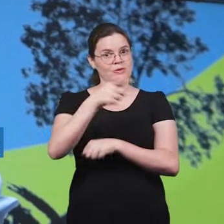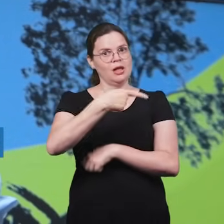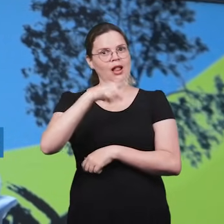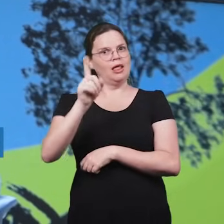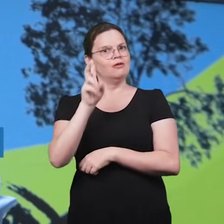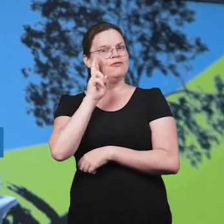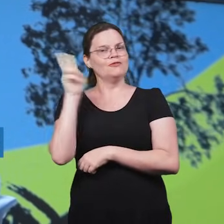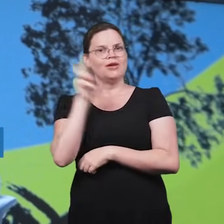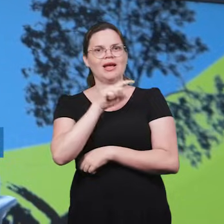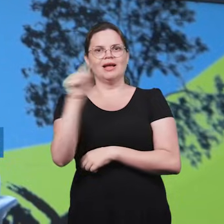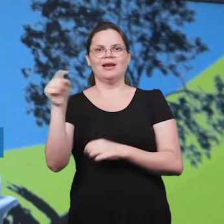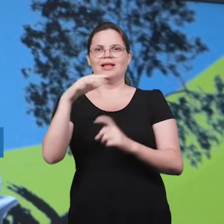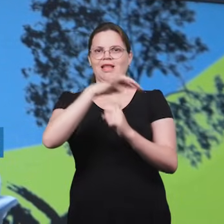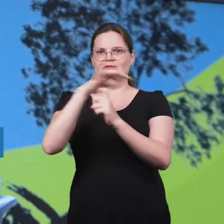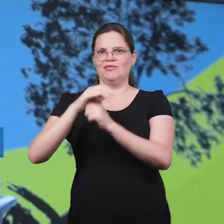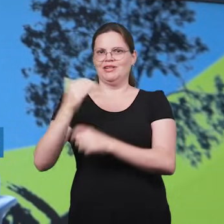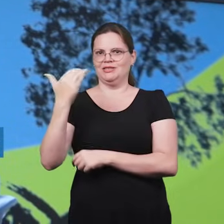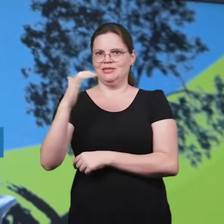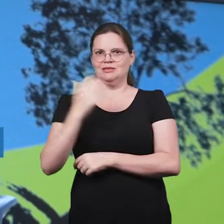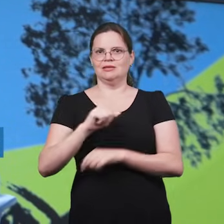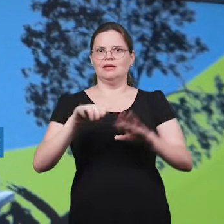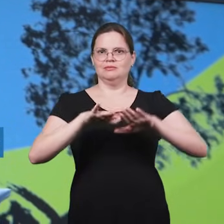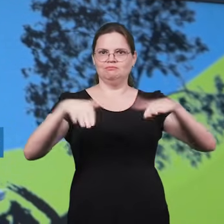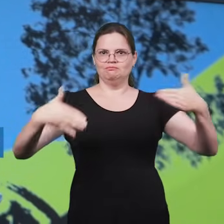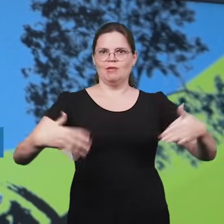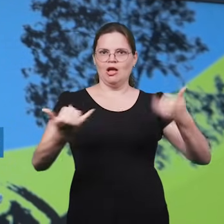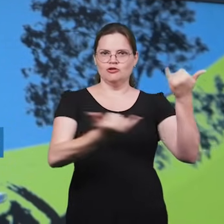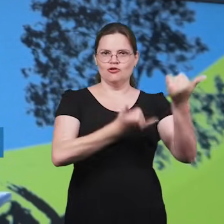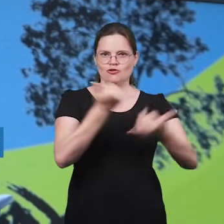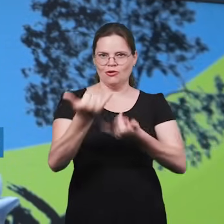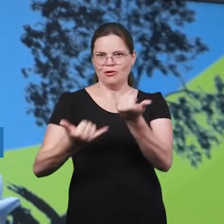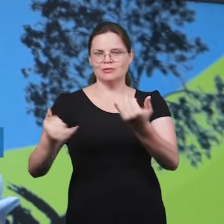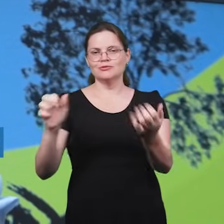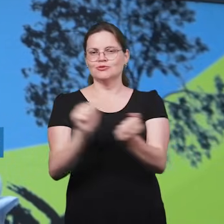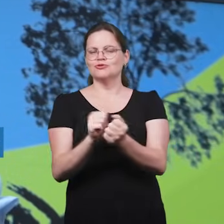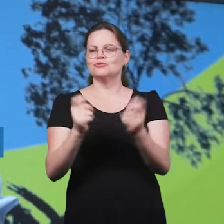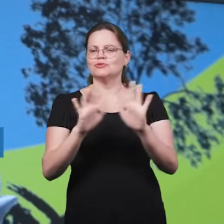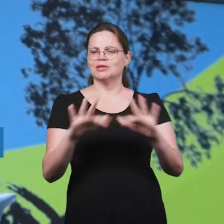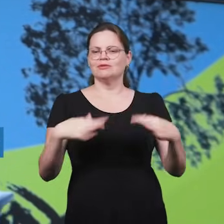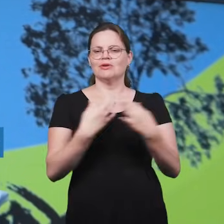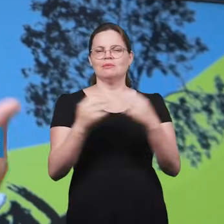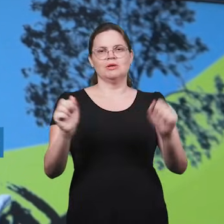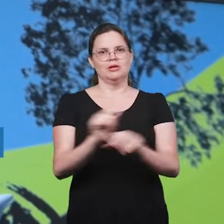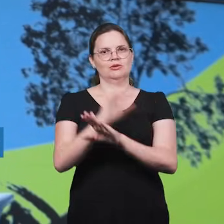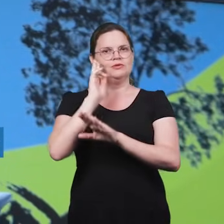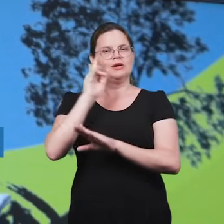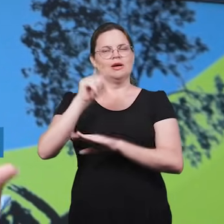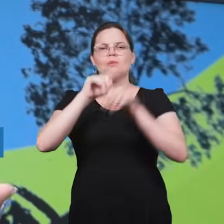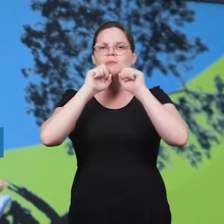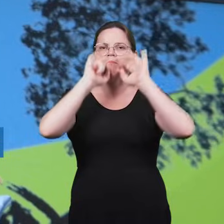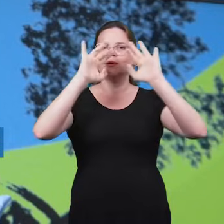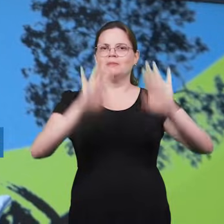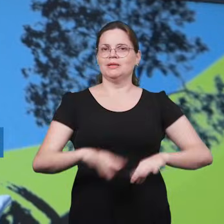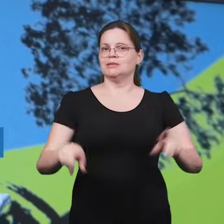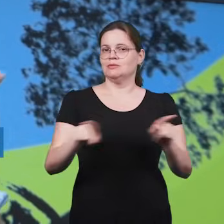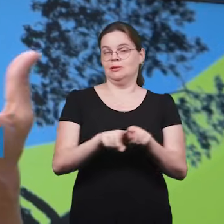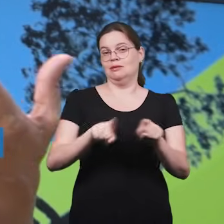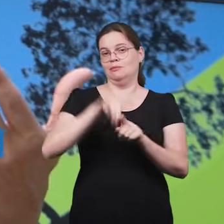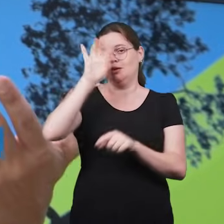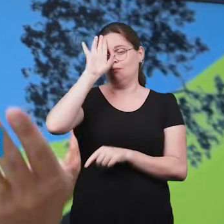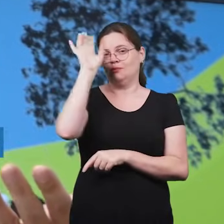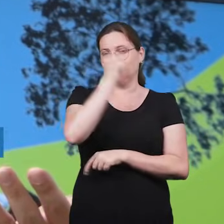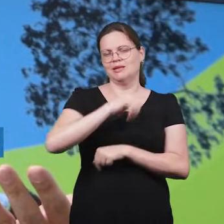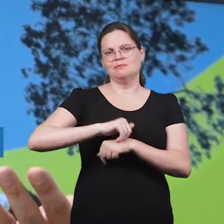jogos e brincadeiras. Vai ser uma bênção ter as nossas famílias glorificando o Senhor e aprendendo ainda mais,